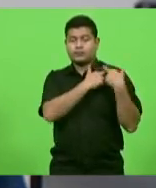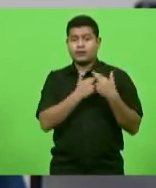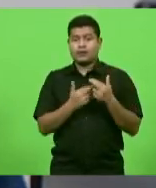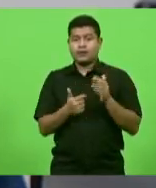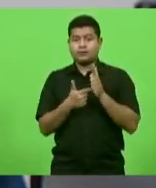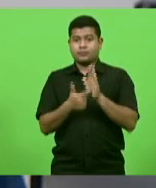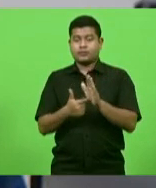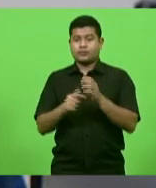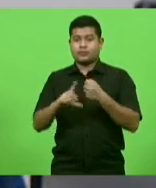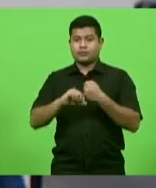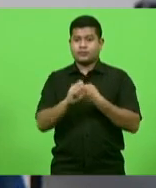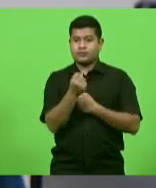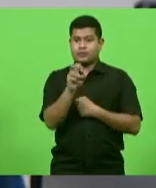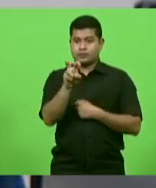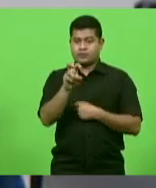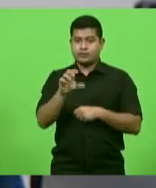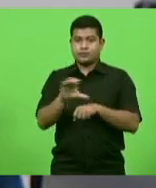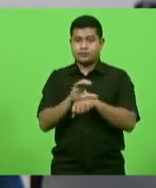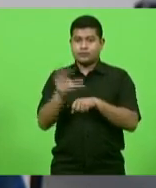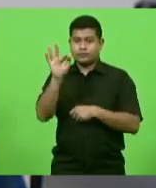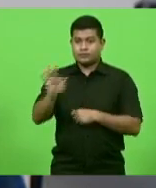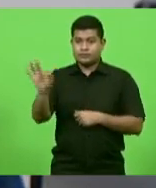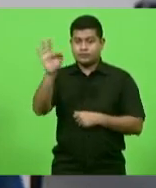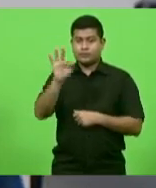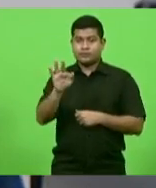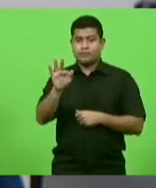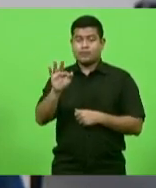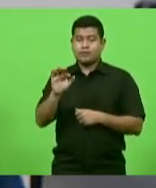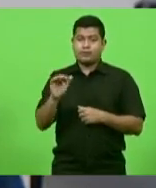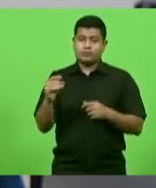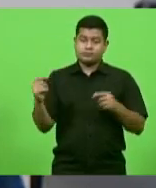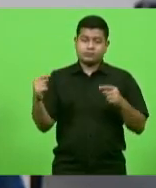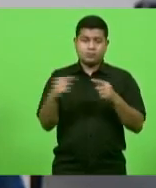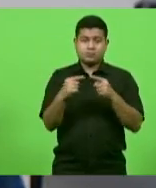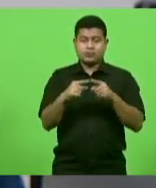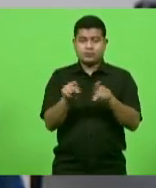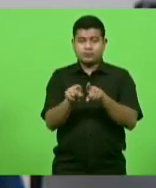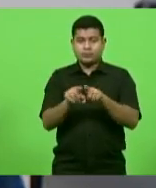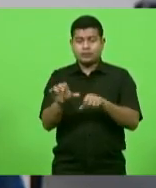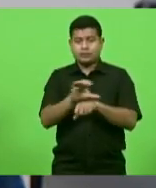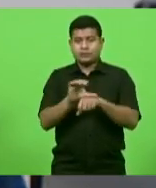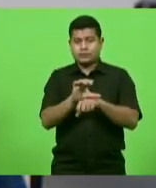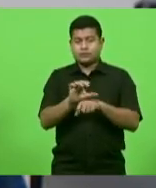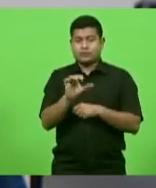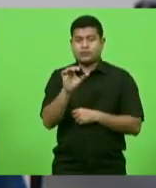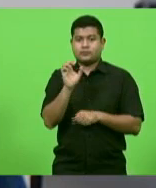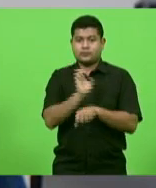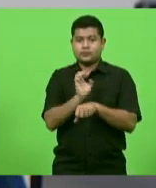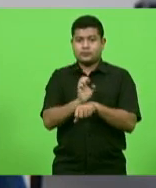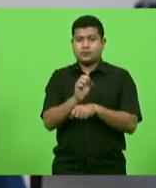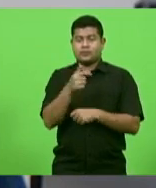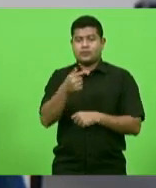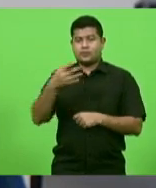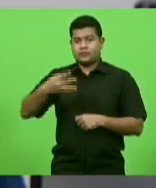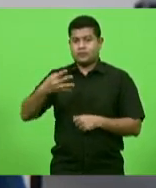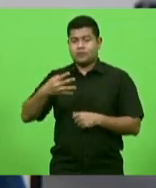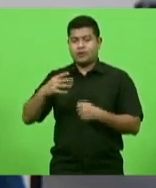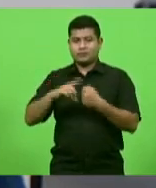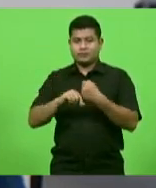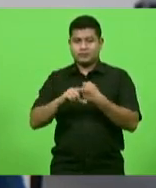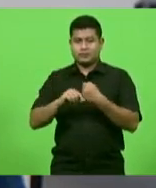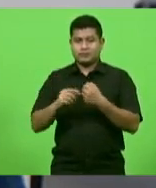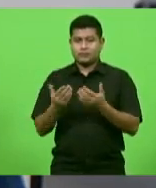o apresentado no Artigo 85 da Constituição Federal por simetria um artigo 74 da constituição estadual é meramente